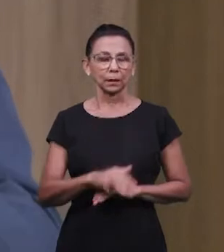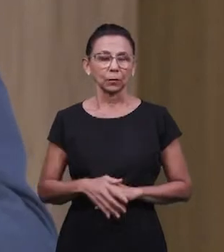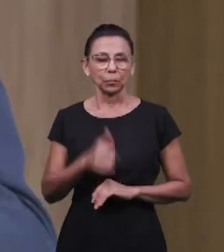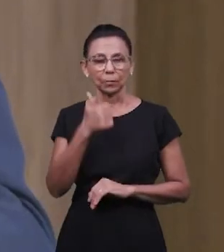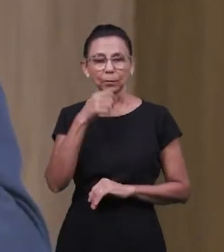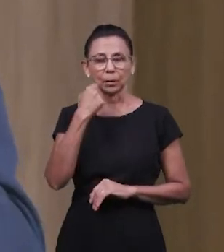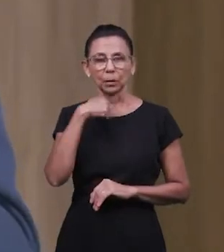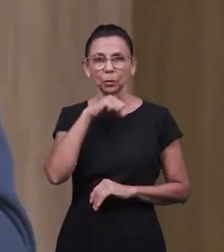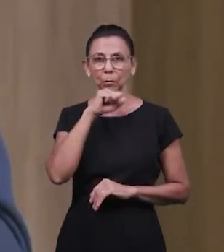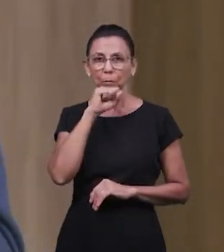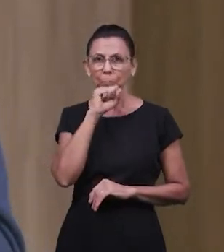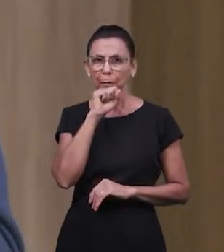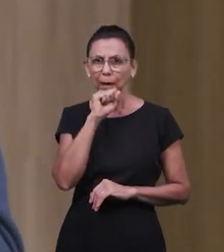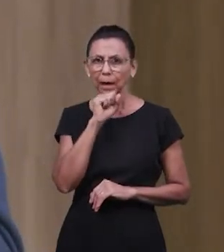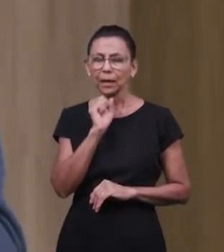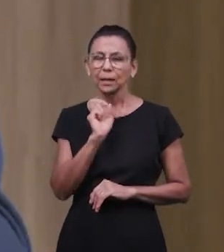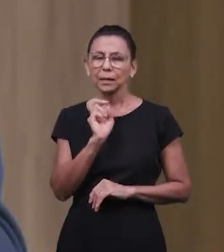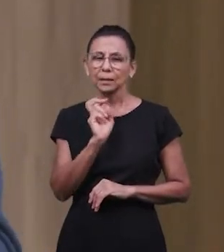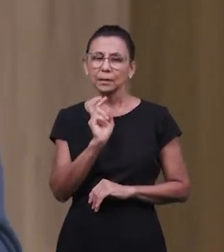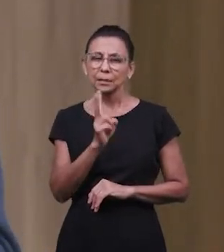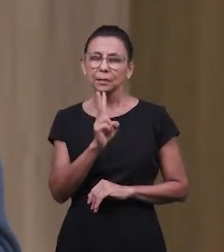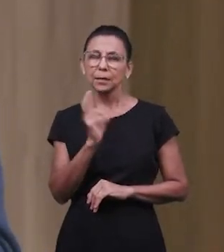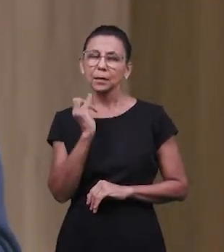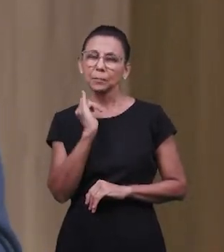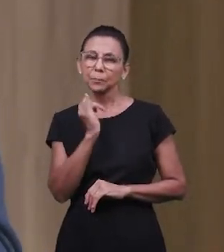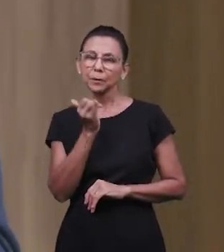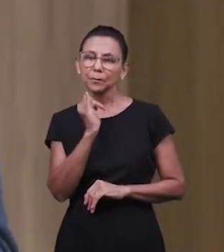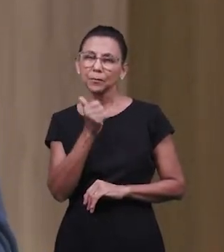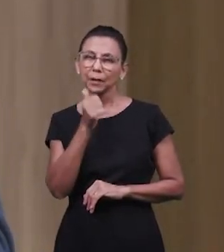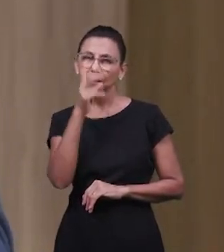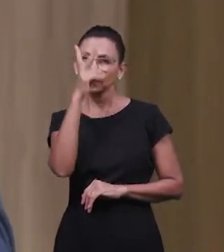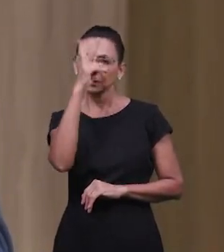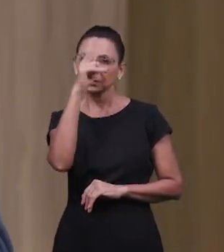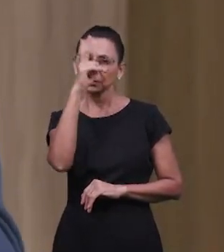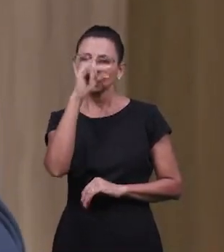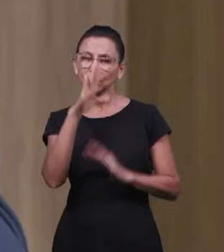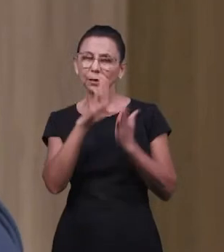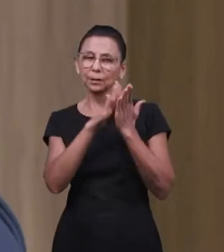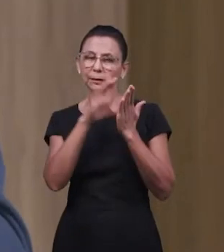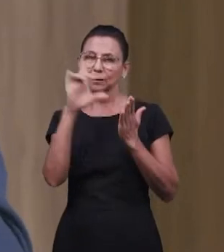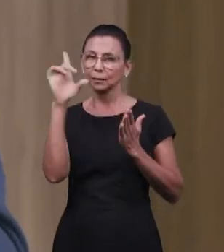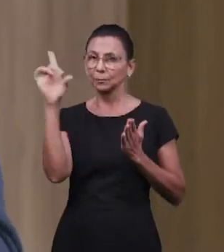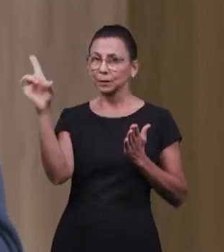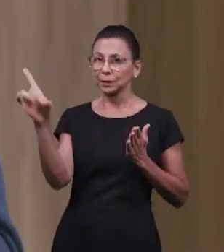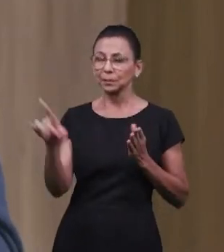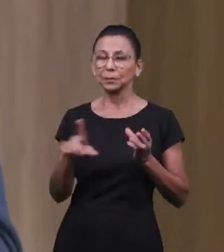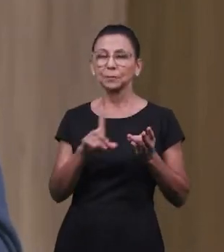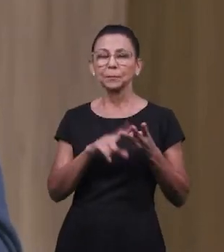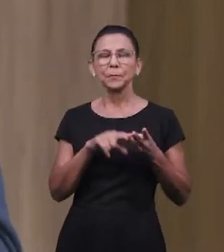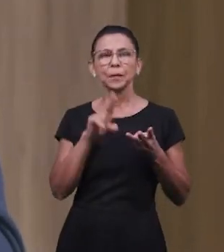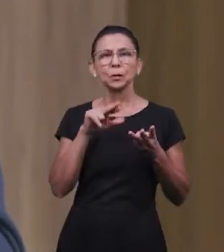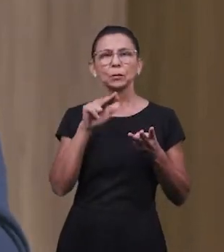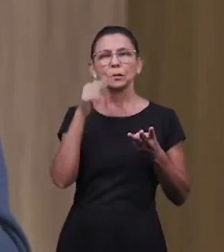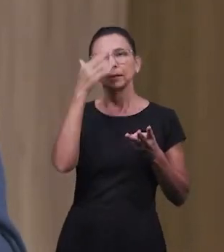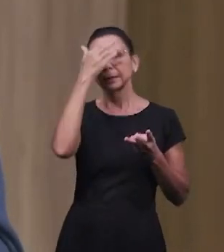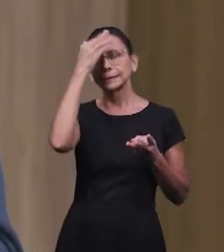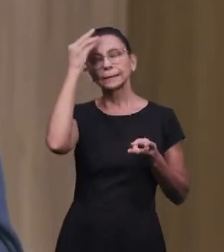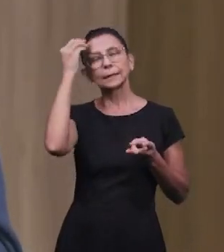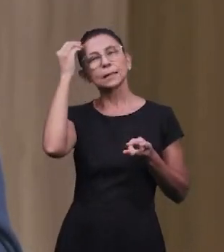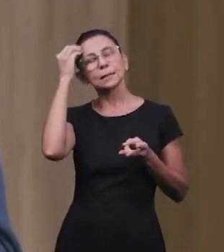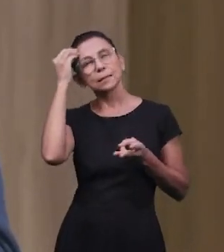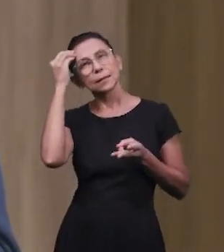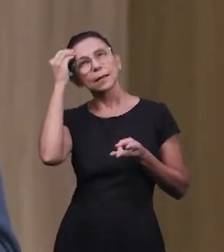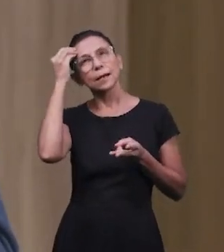conta uma história para ele, bíblica, para ele ir guardando as histórias da Bíblia. Né? Nunca esquecer de